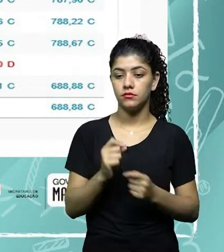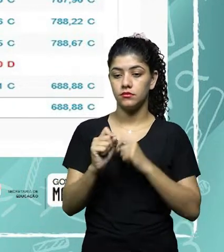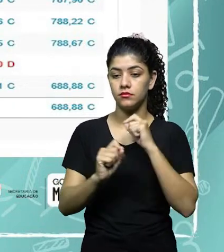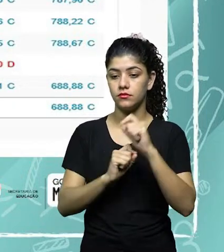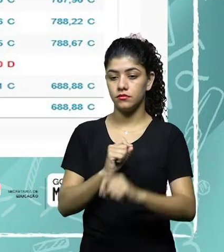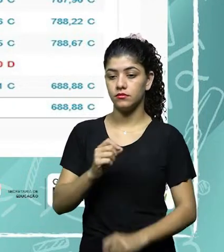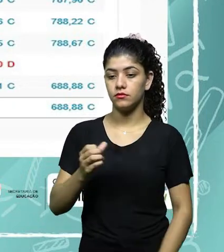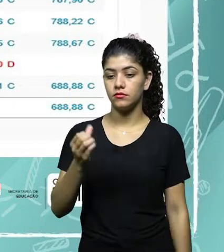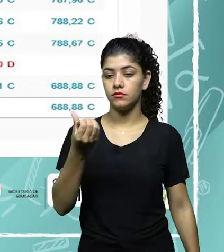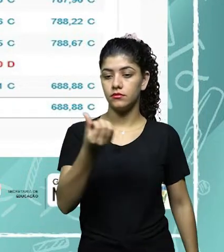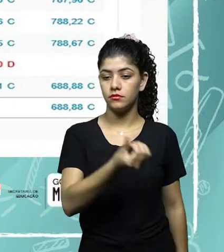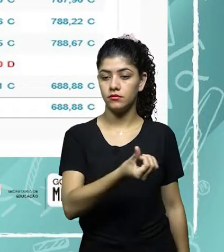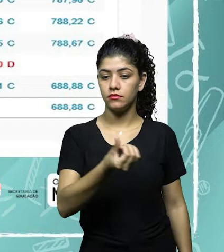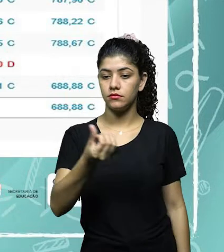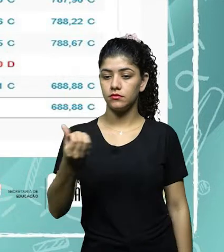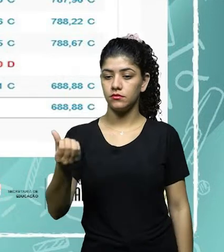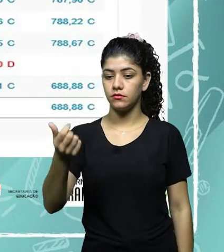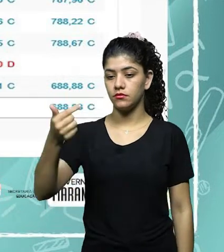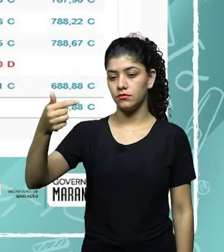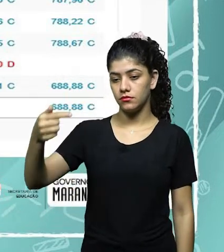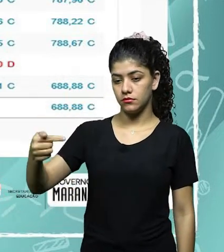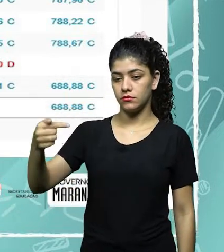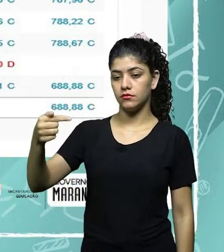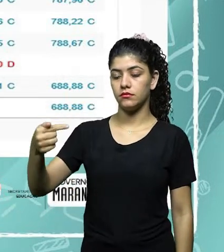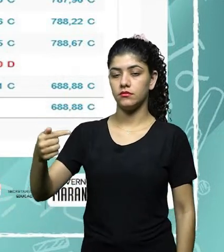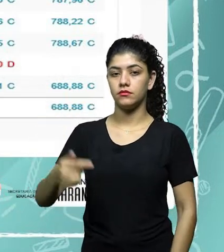saldo atualizado de R$